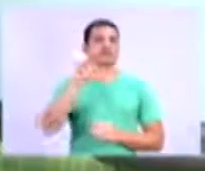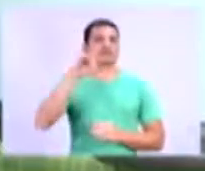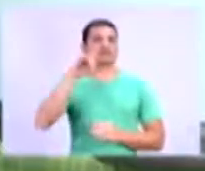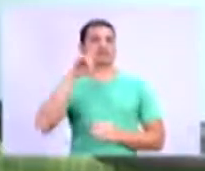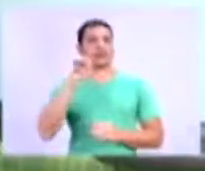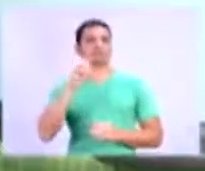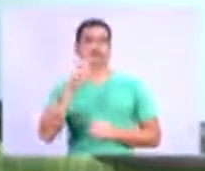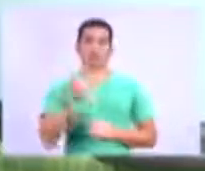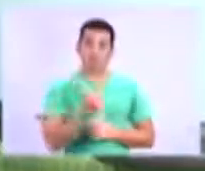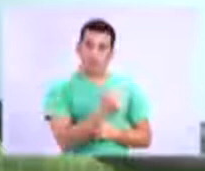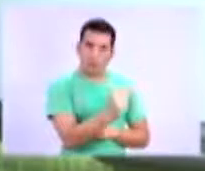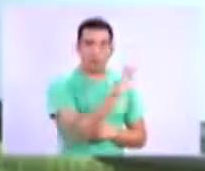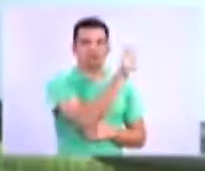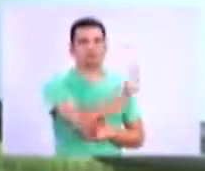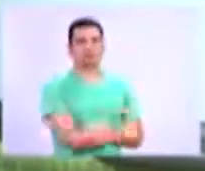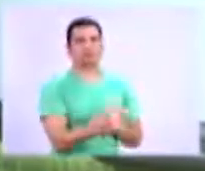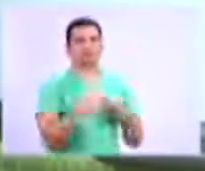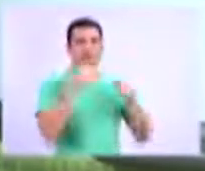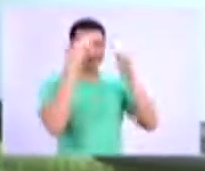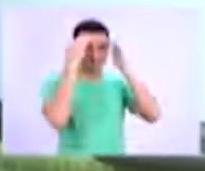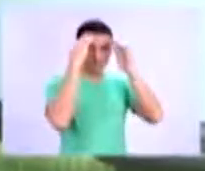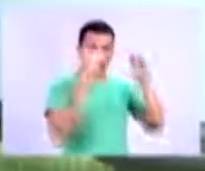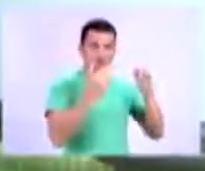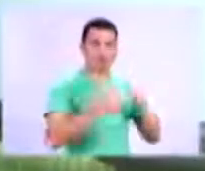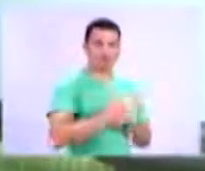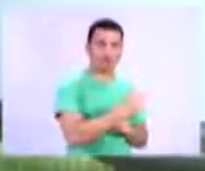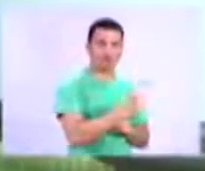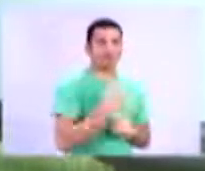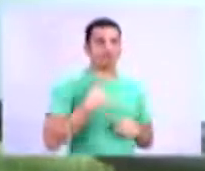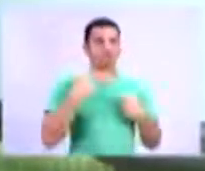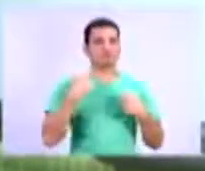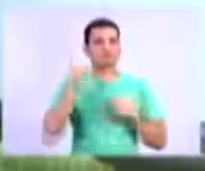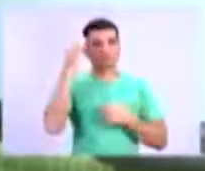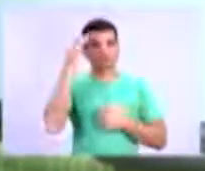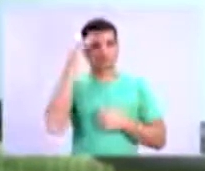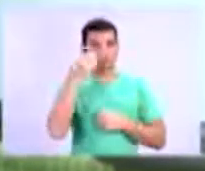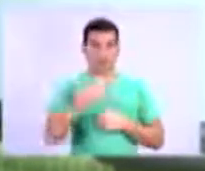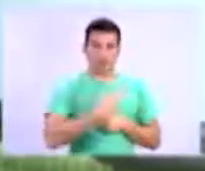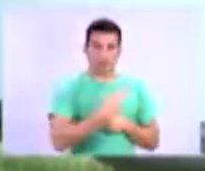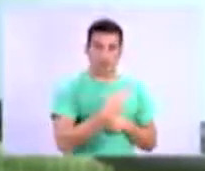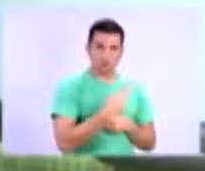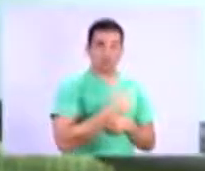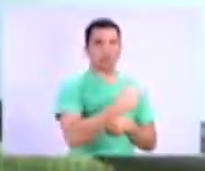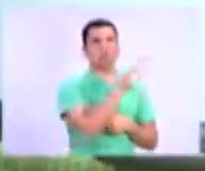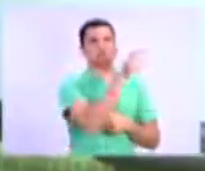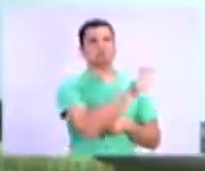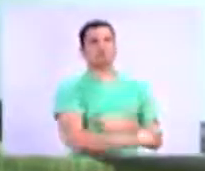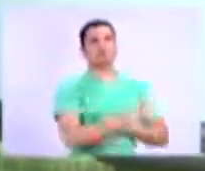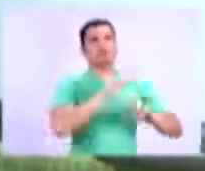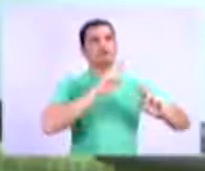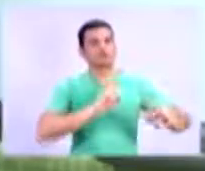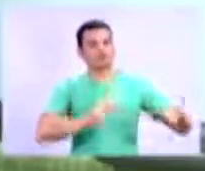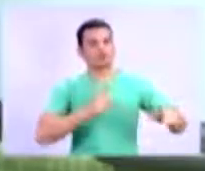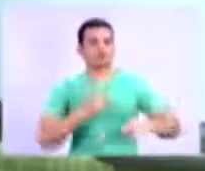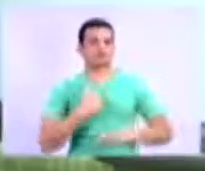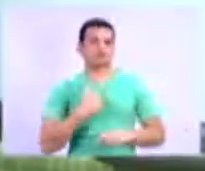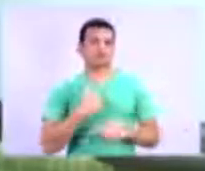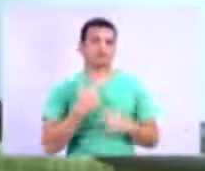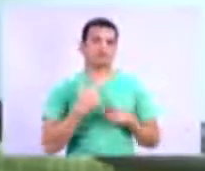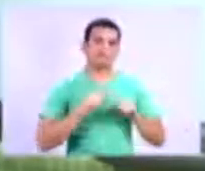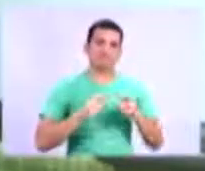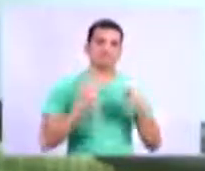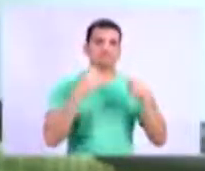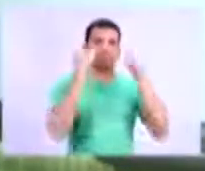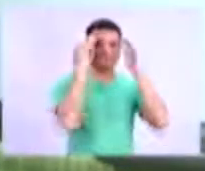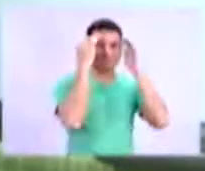que respeitar o outro, eu tenho que entender que o outro é diferente de mim, mas eu preciso respeitá-lo, né? Às